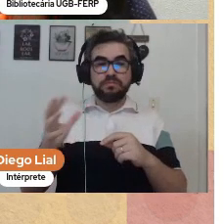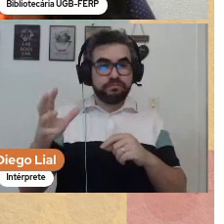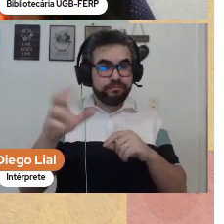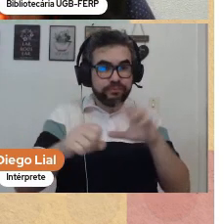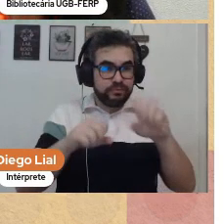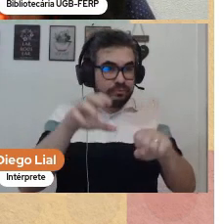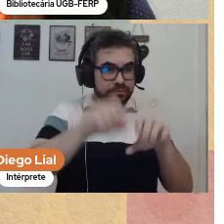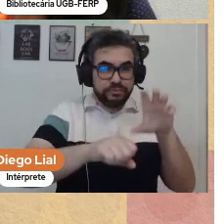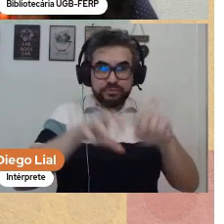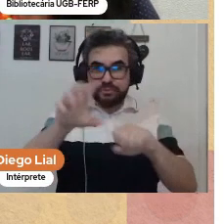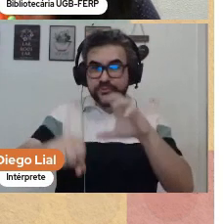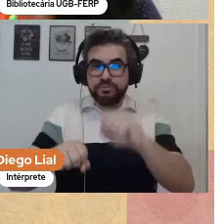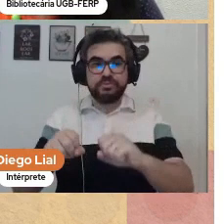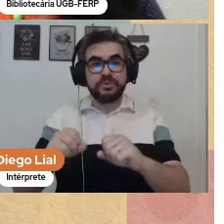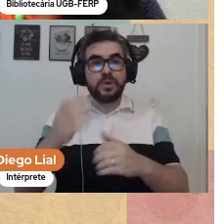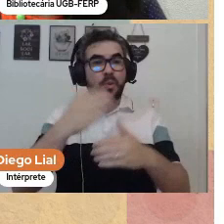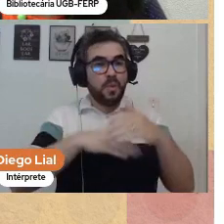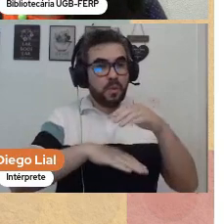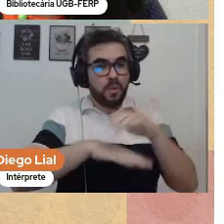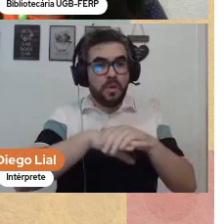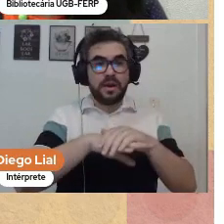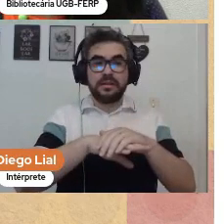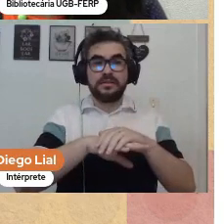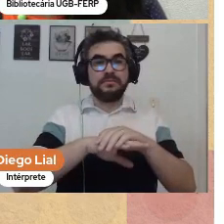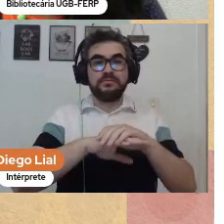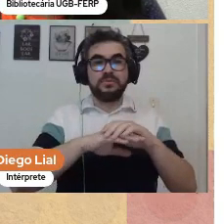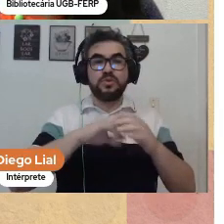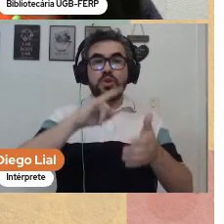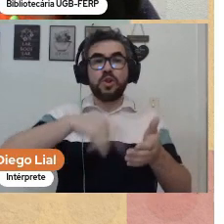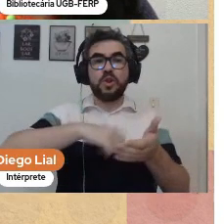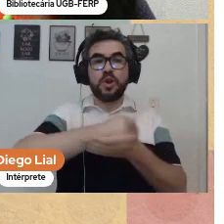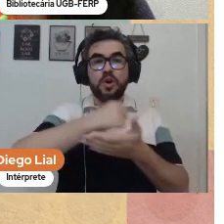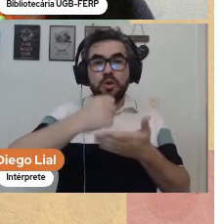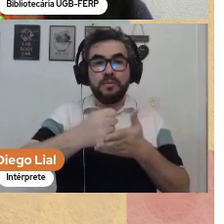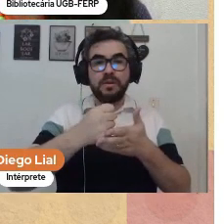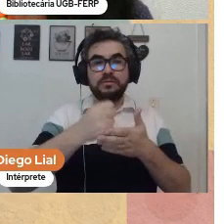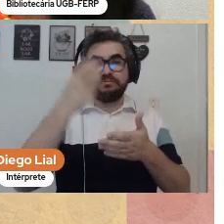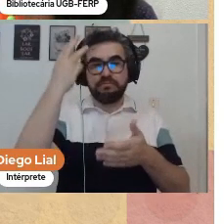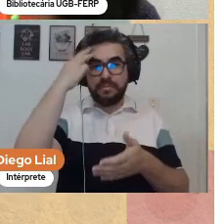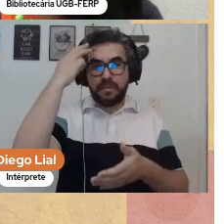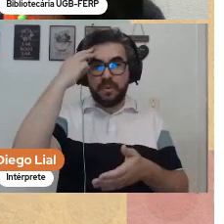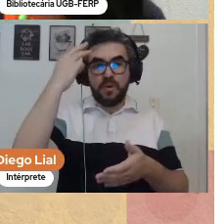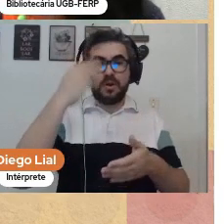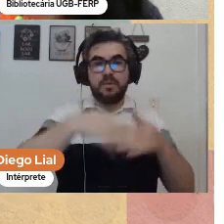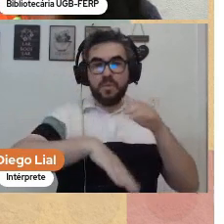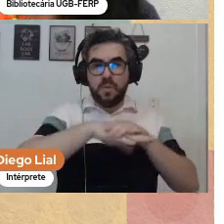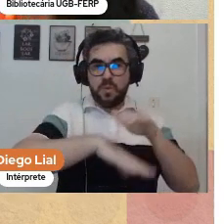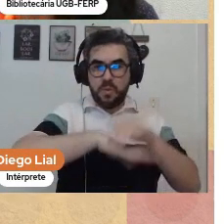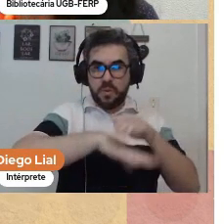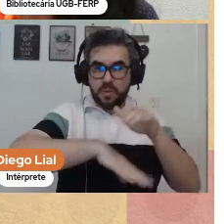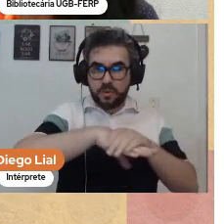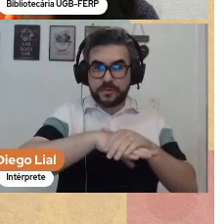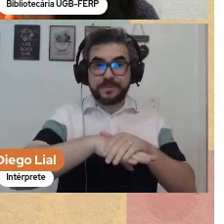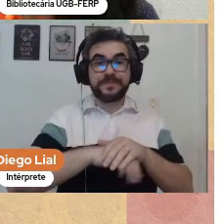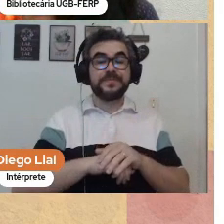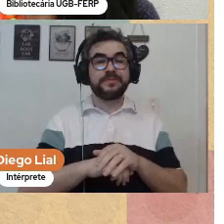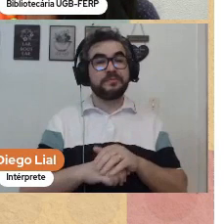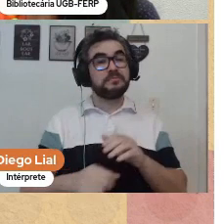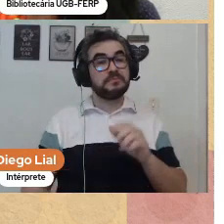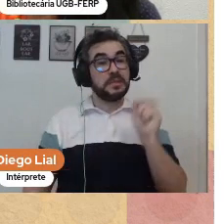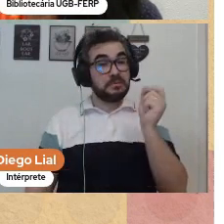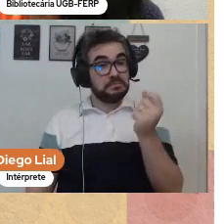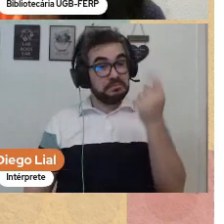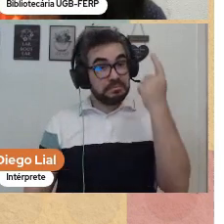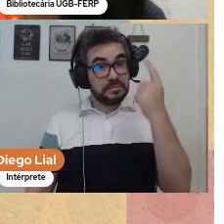acervos e coleções documentais. E é curioso porque ela foi criada em 86,